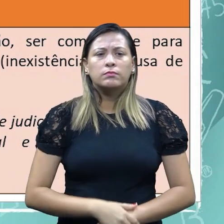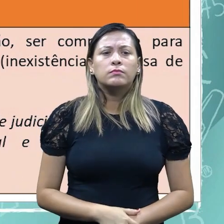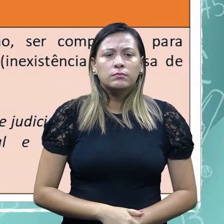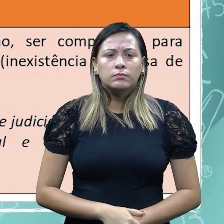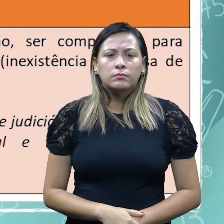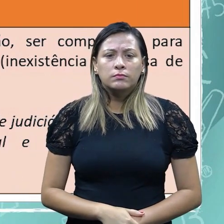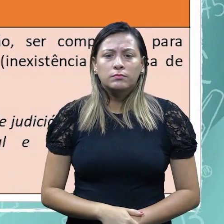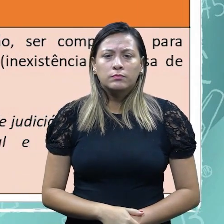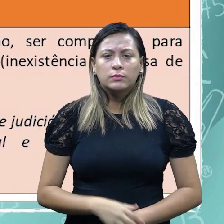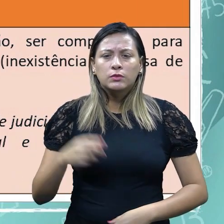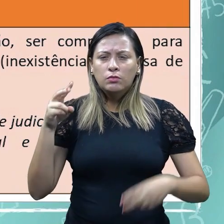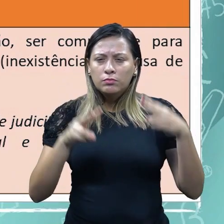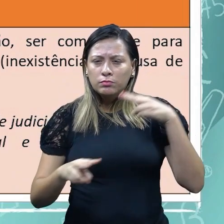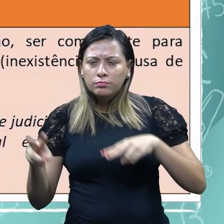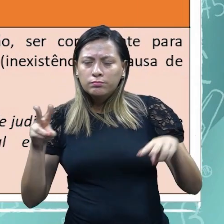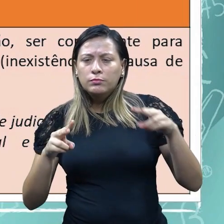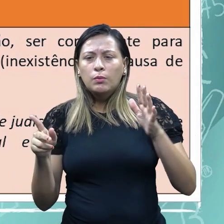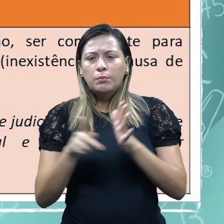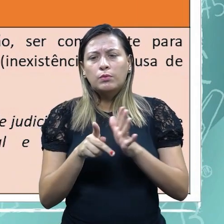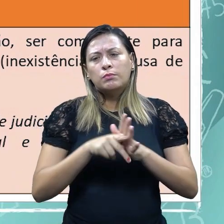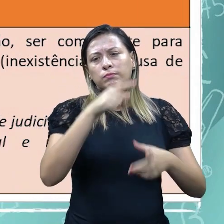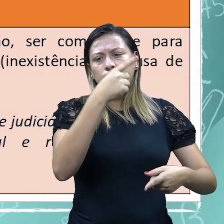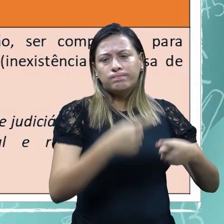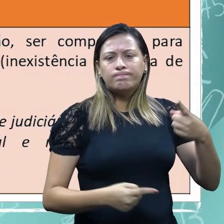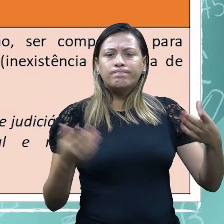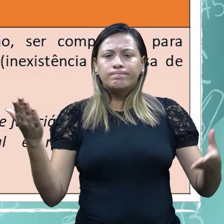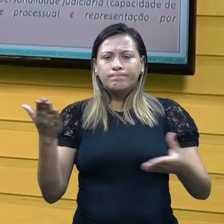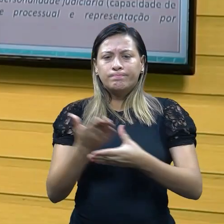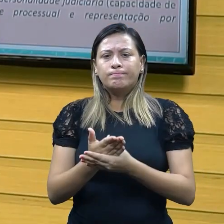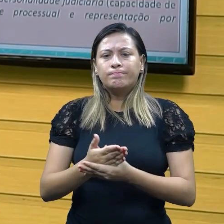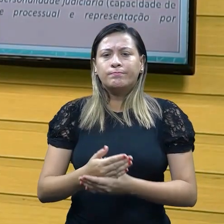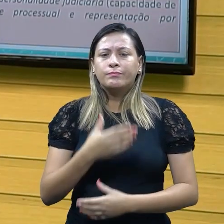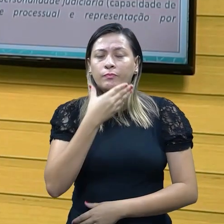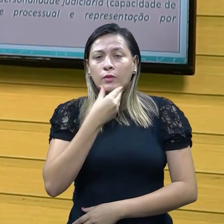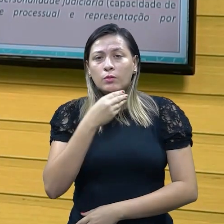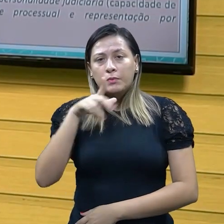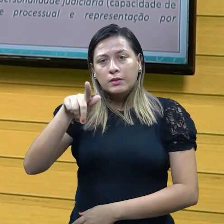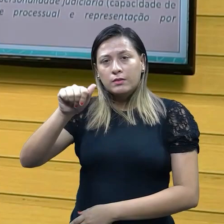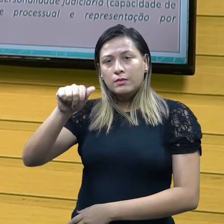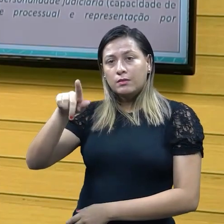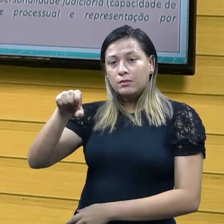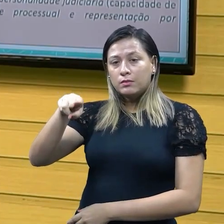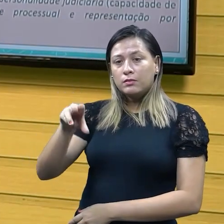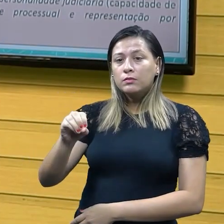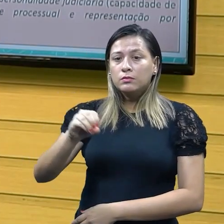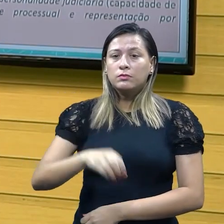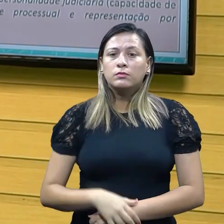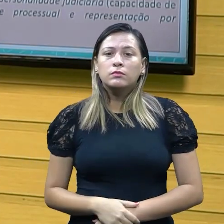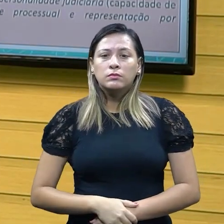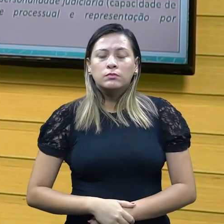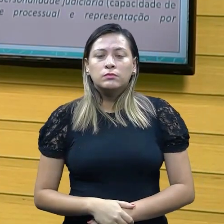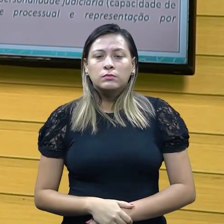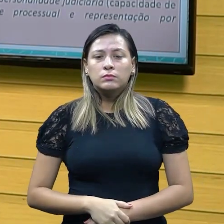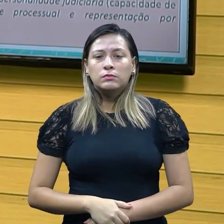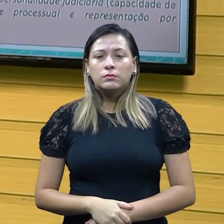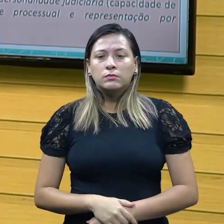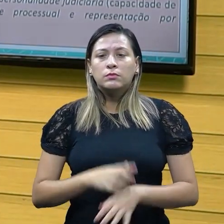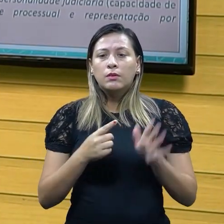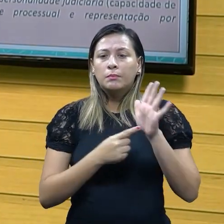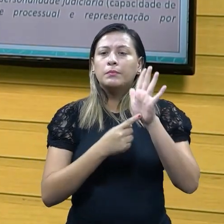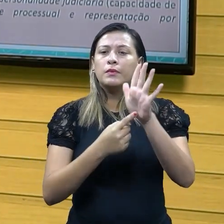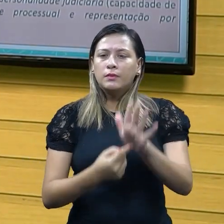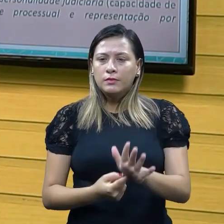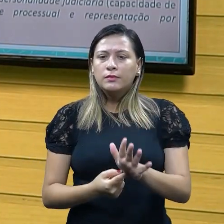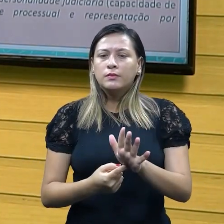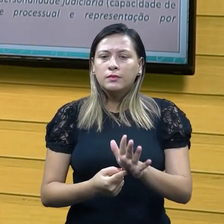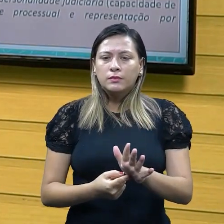sobre o mesmo prisma das nulidades processuais. Então, o Galeno Lacerda, ele vai trazer alguns pressupostos. Eu acho interessante trazer ele porque